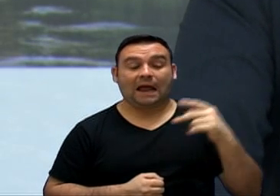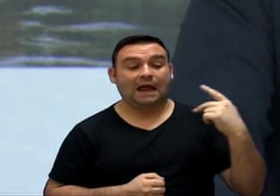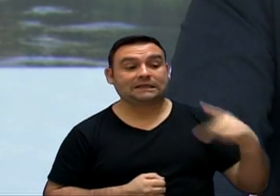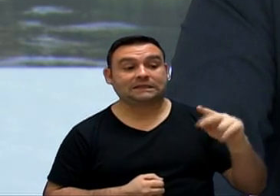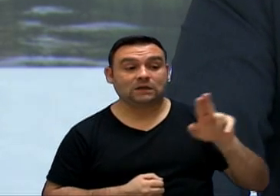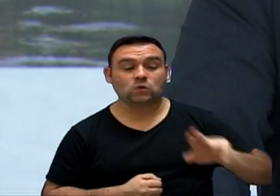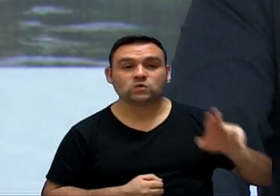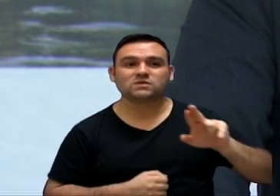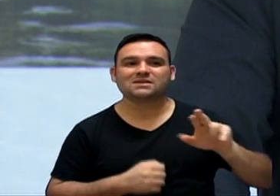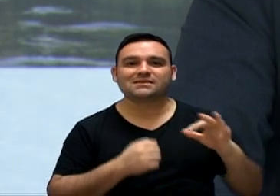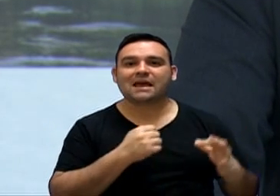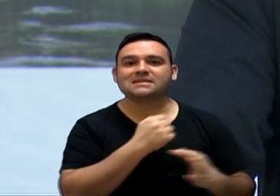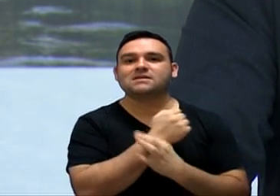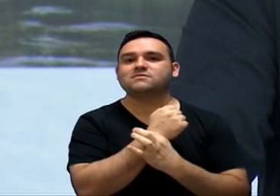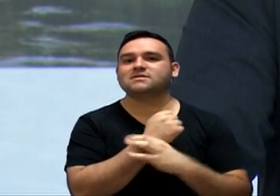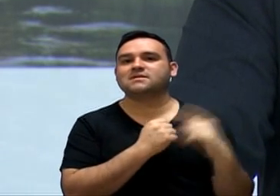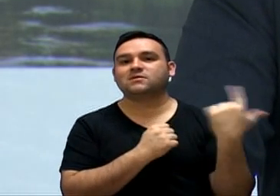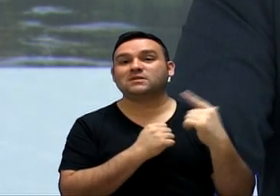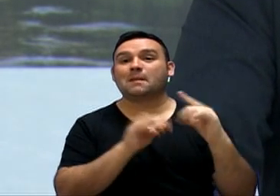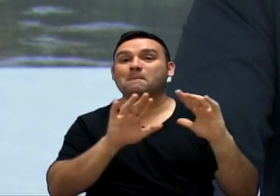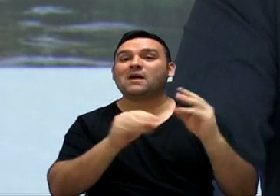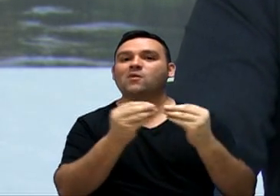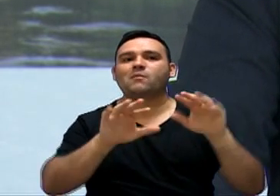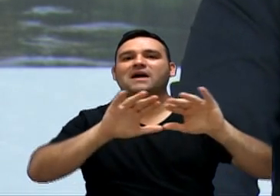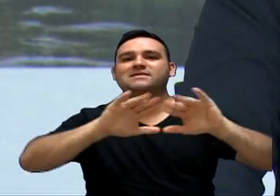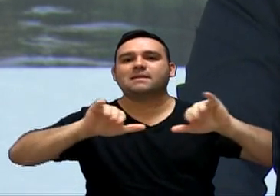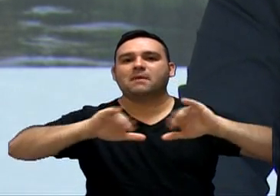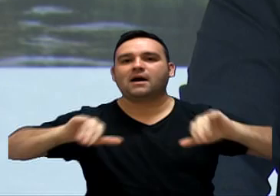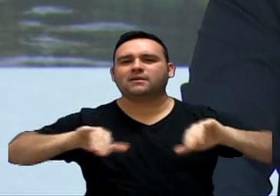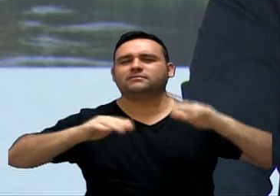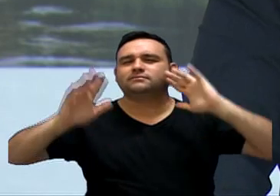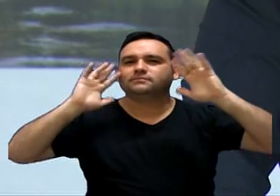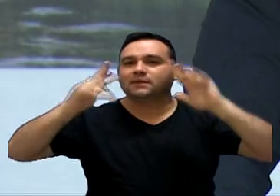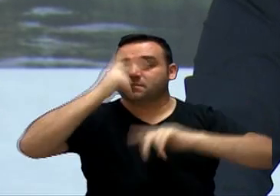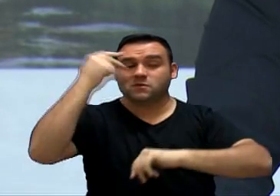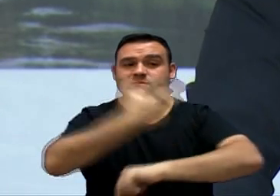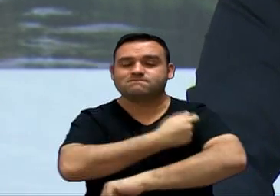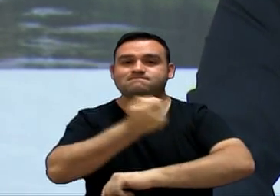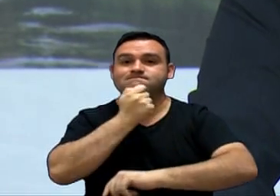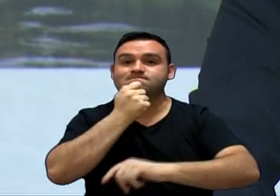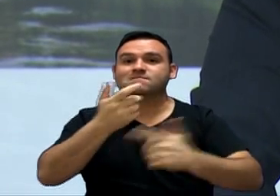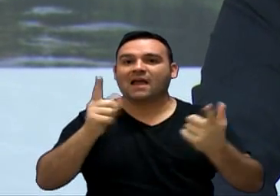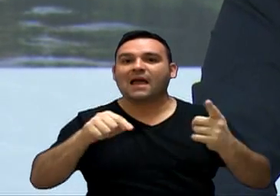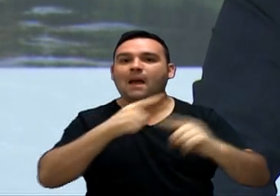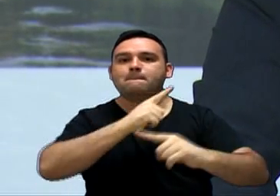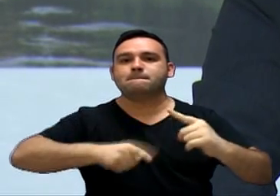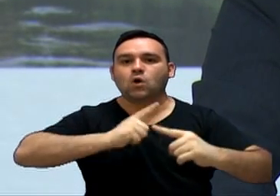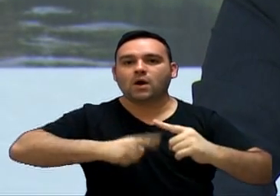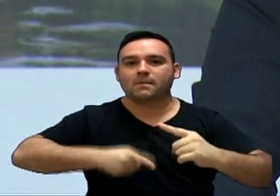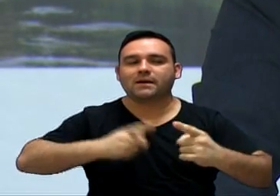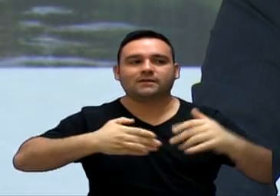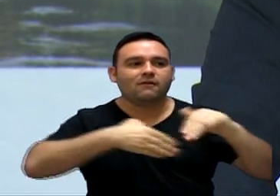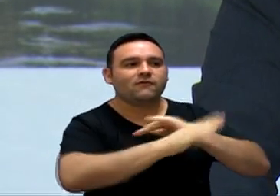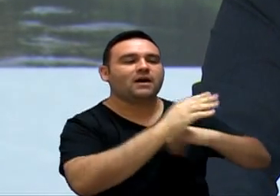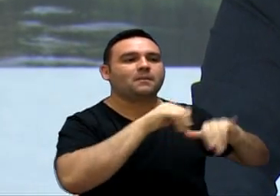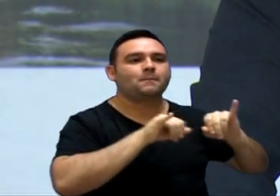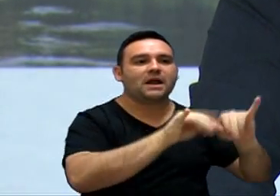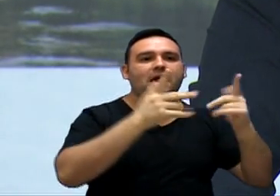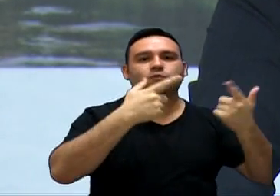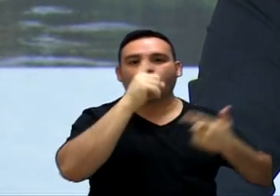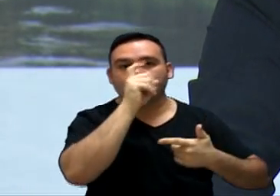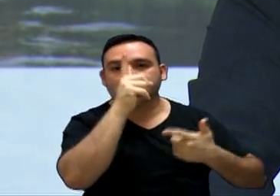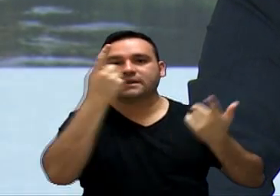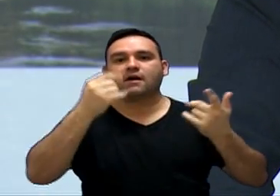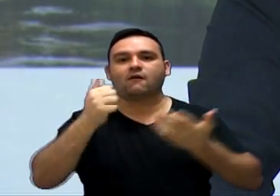Seu uso não gerará segurança e sim segregação. Imagine os não vacinados serem proibidos de entrar em mercados,